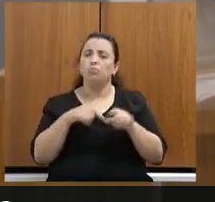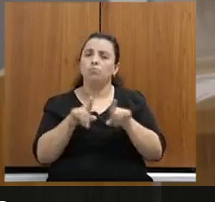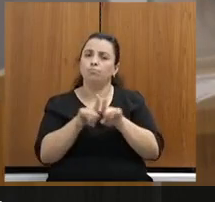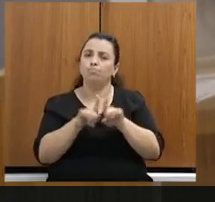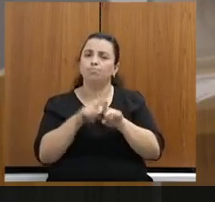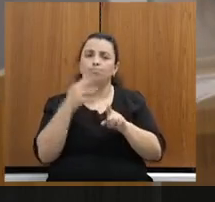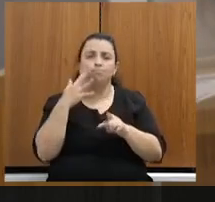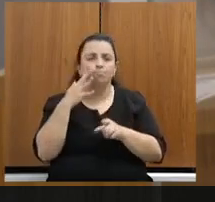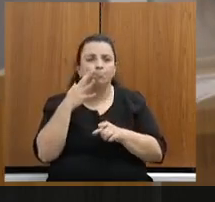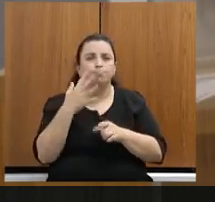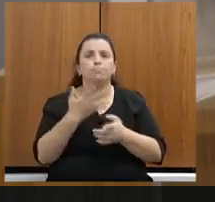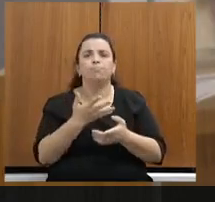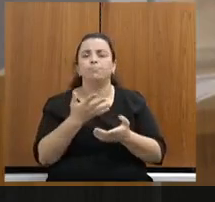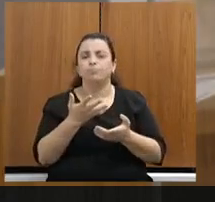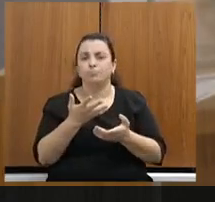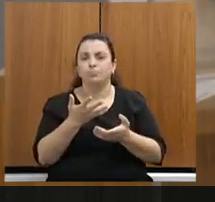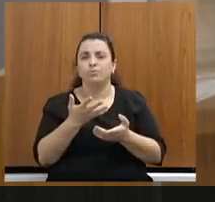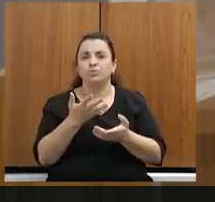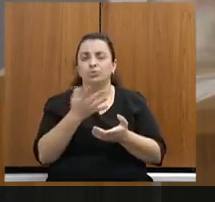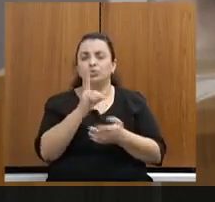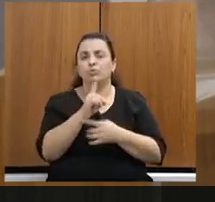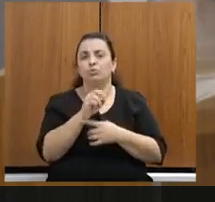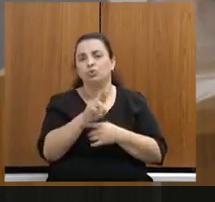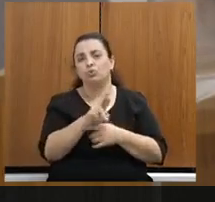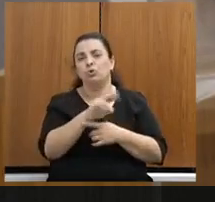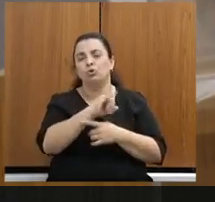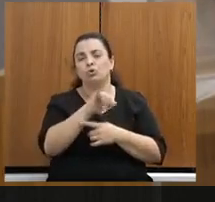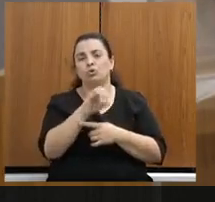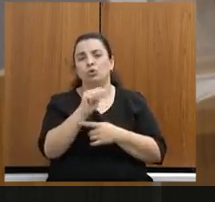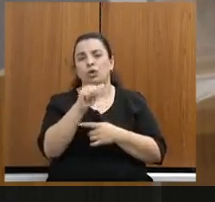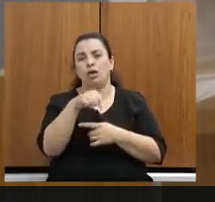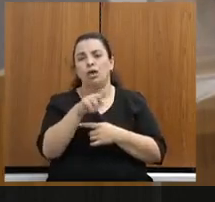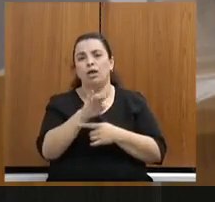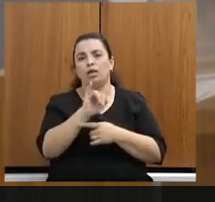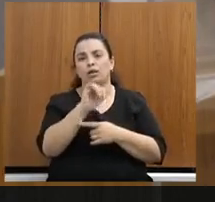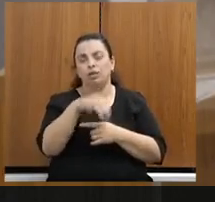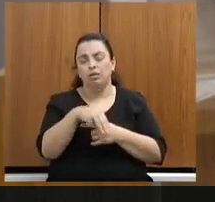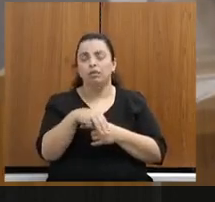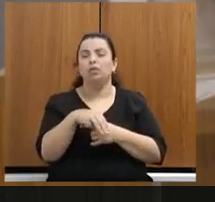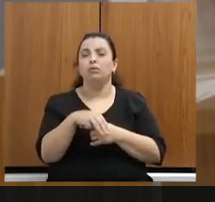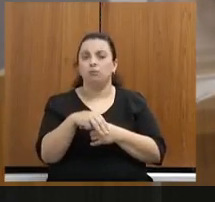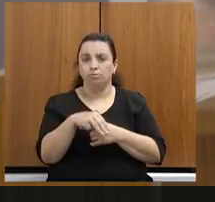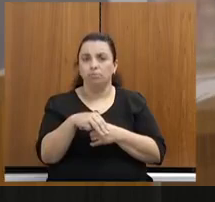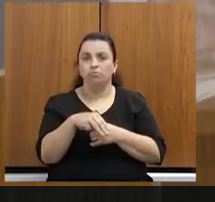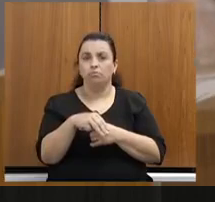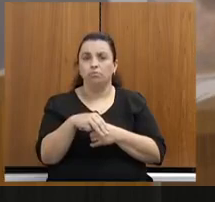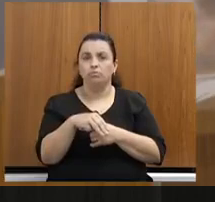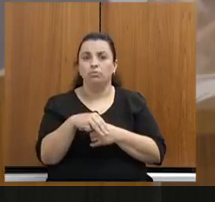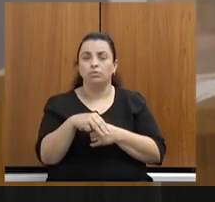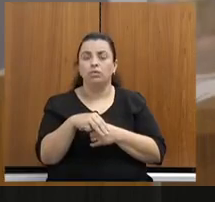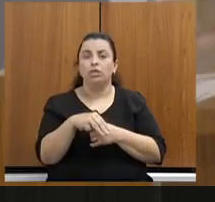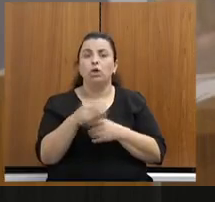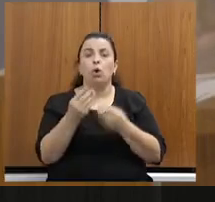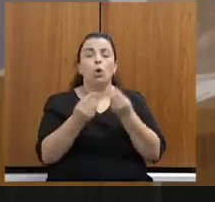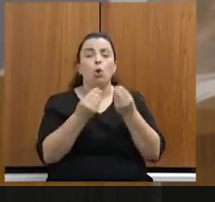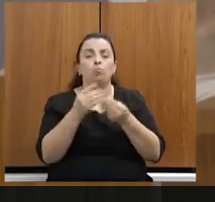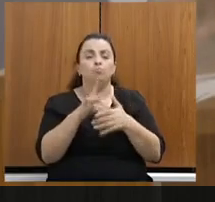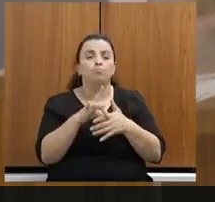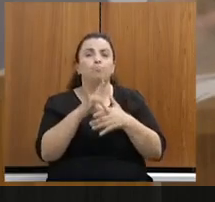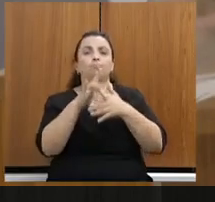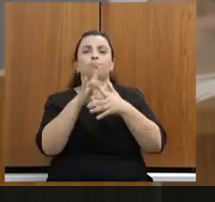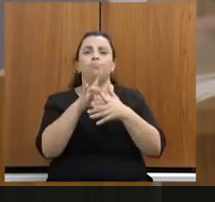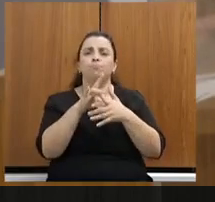de se Diplomata na o doutor composição Joaquim Francisco conduzir a polícia civil com os